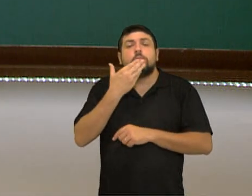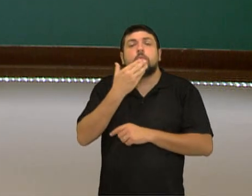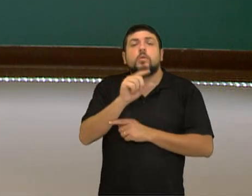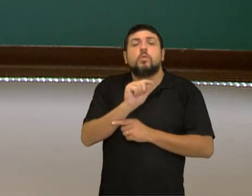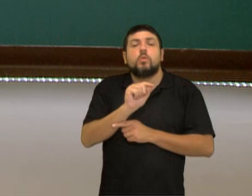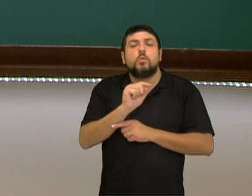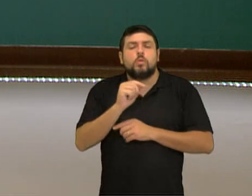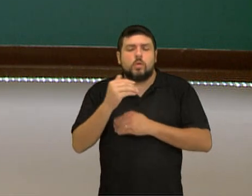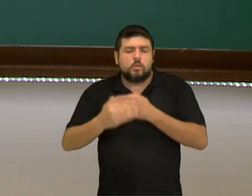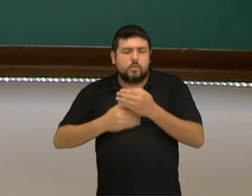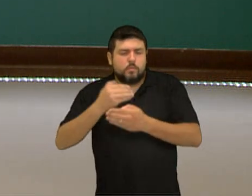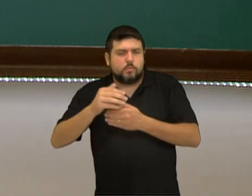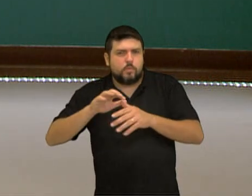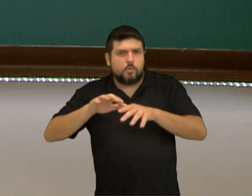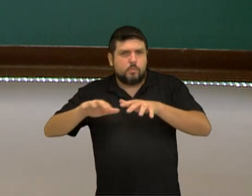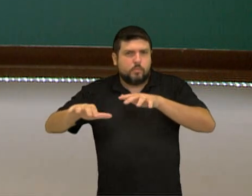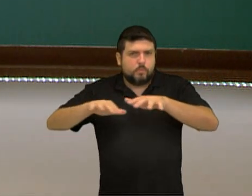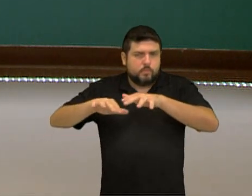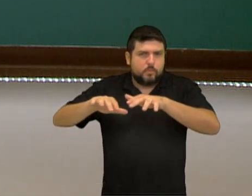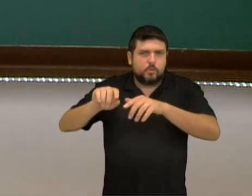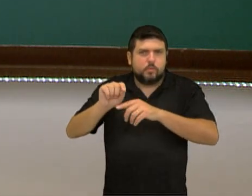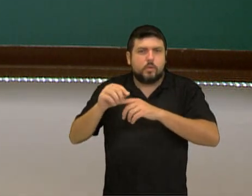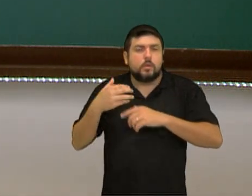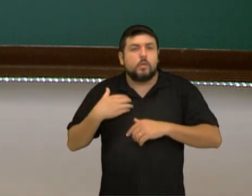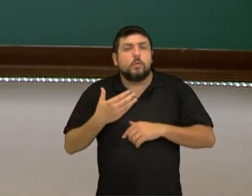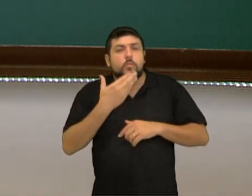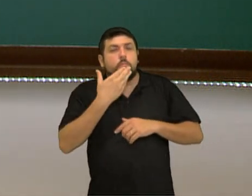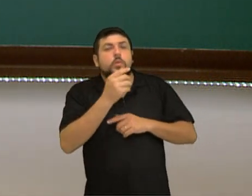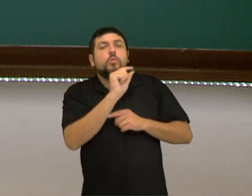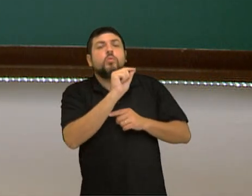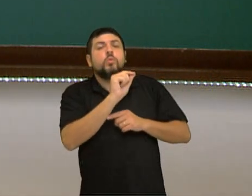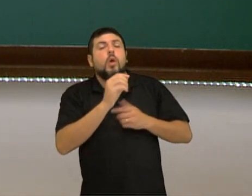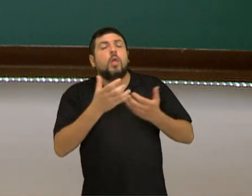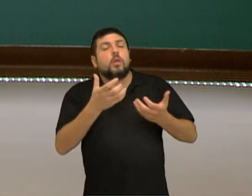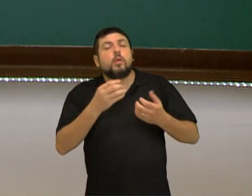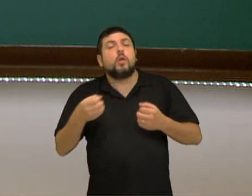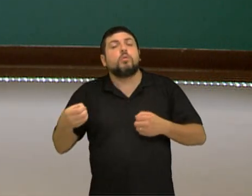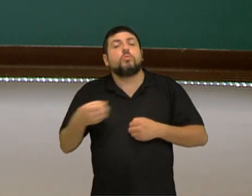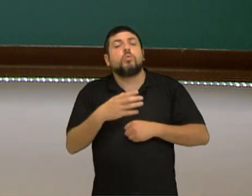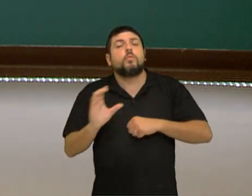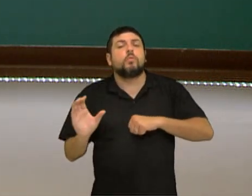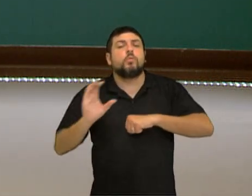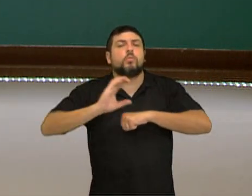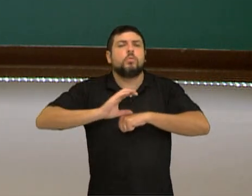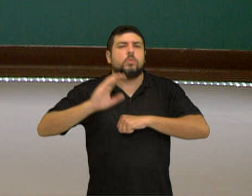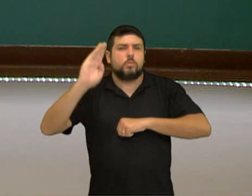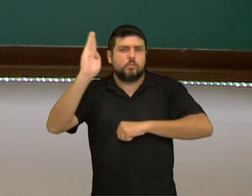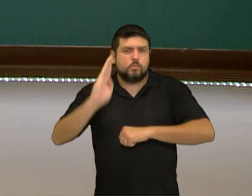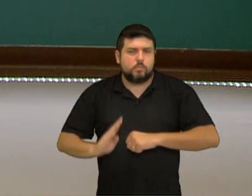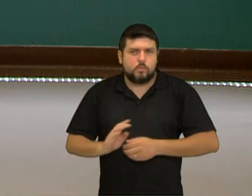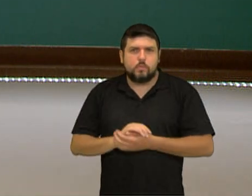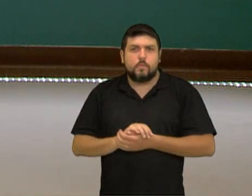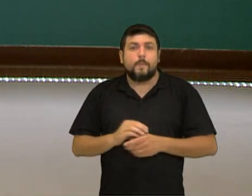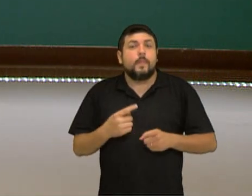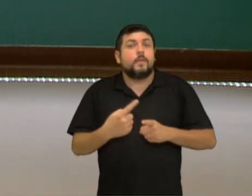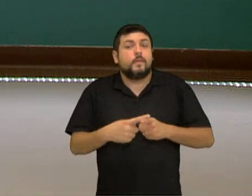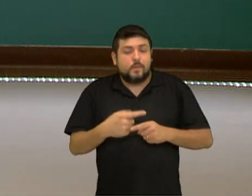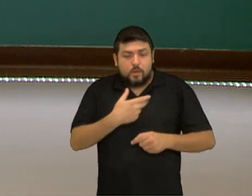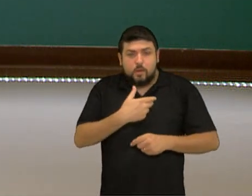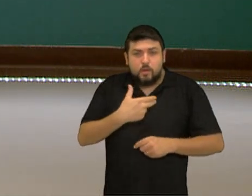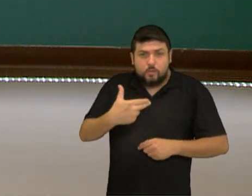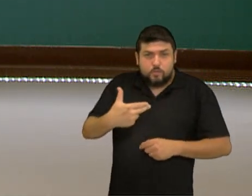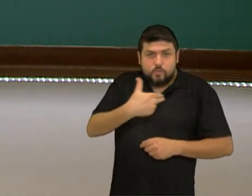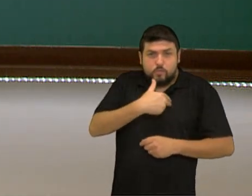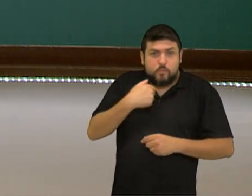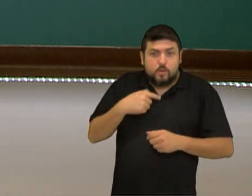movimento depois que veio a acontecer, exigiam uma nova Constituição para o Brasil, já que o Getúlio tinha cancelado